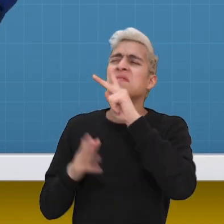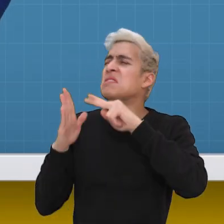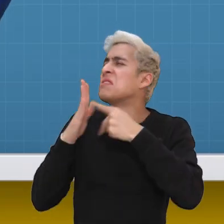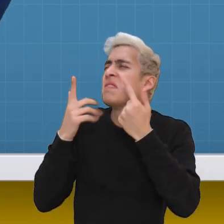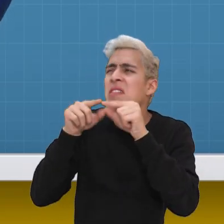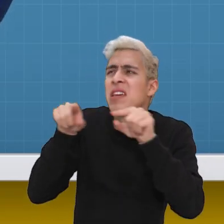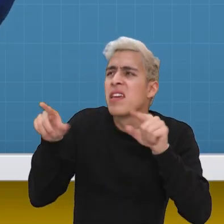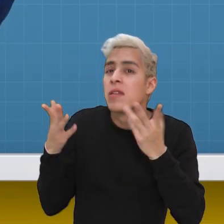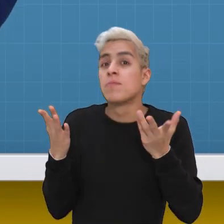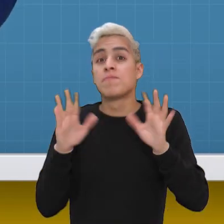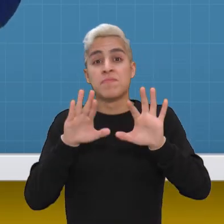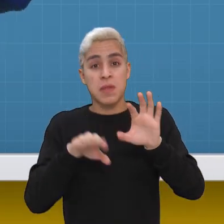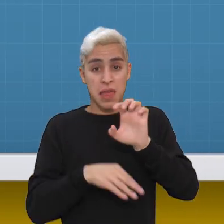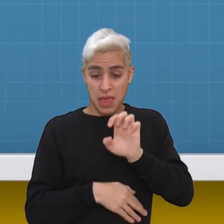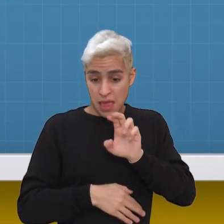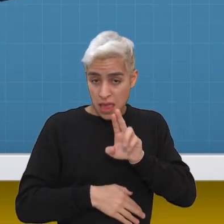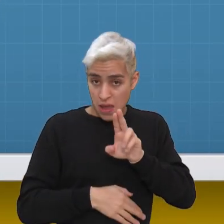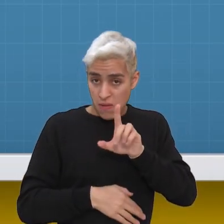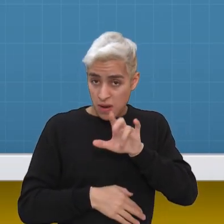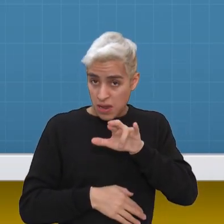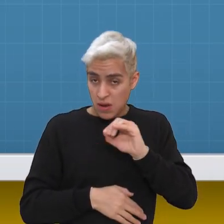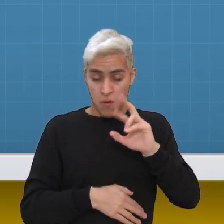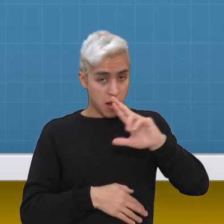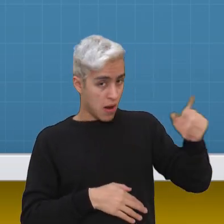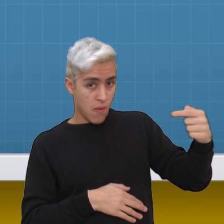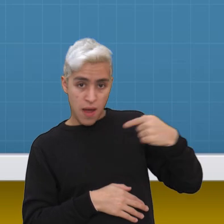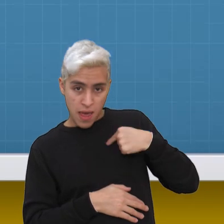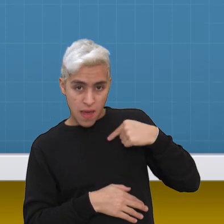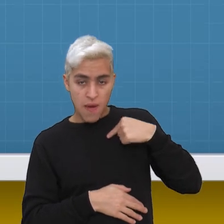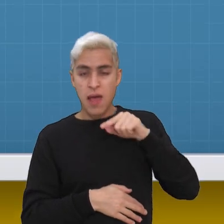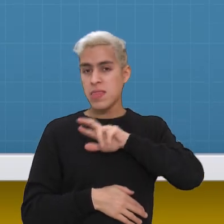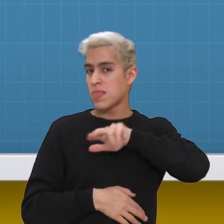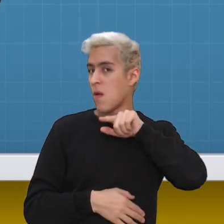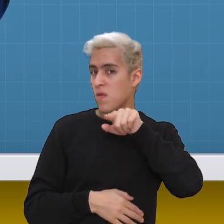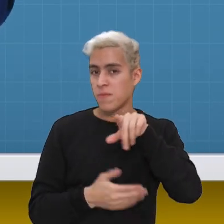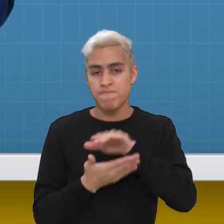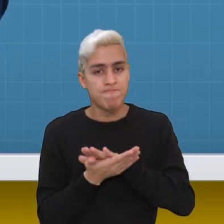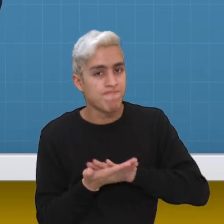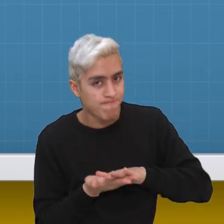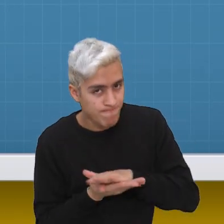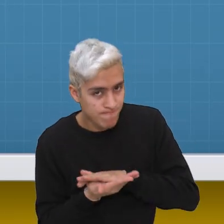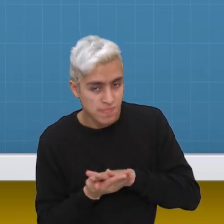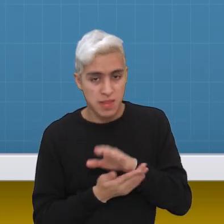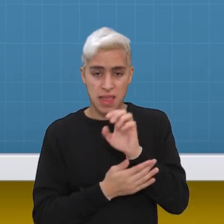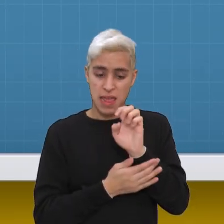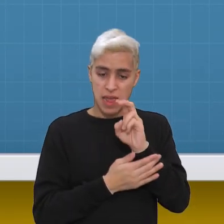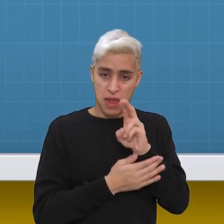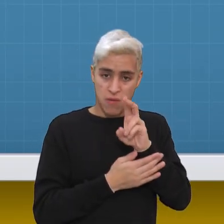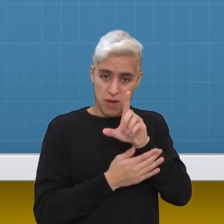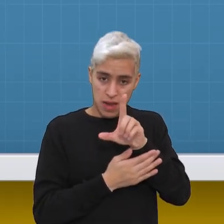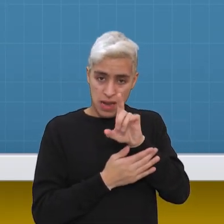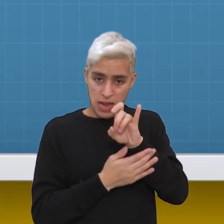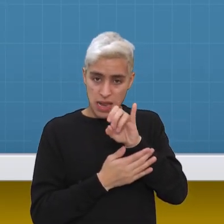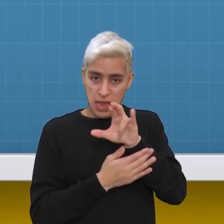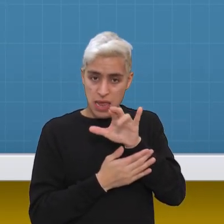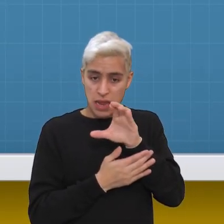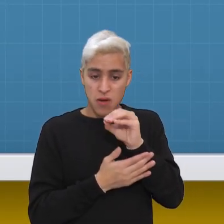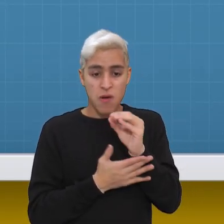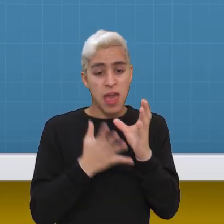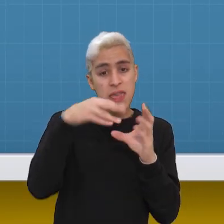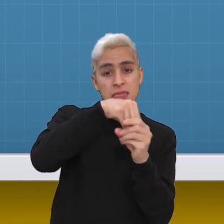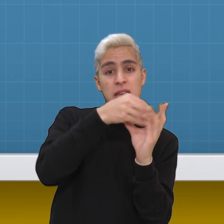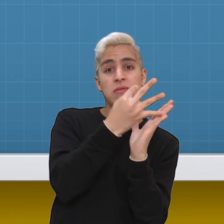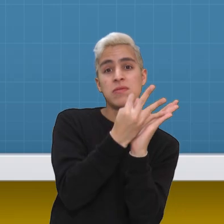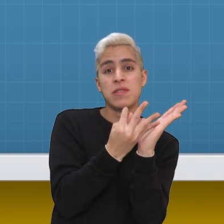o que é eu lírico. Eu lírico não sou eu. Eu lírico não é você. Eu lírico é aquele eu que fala lá